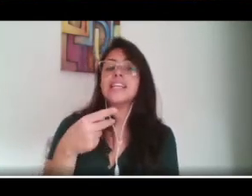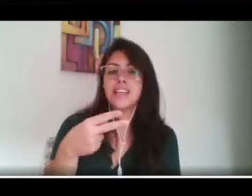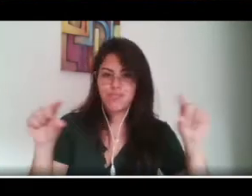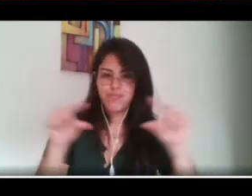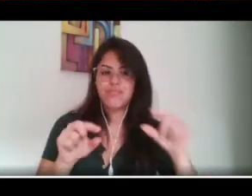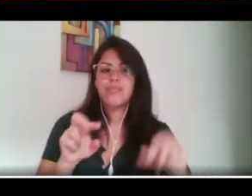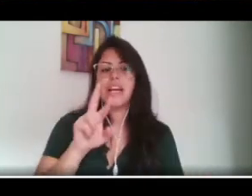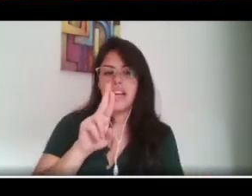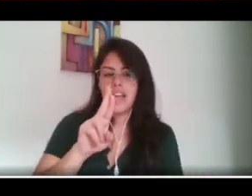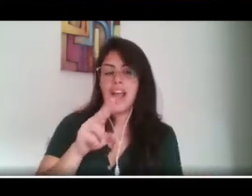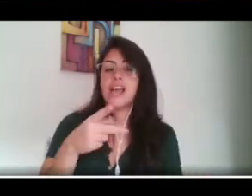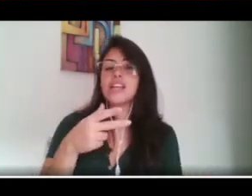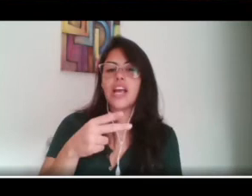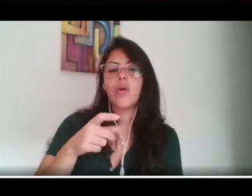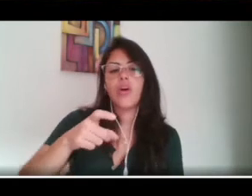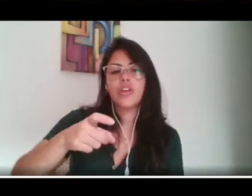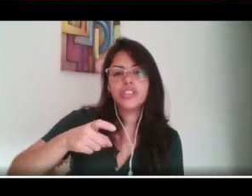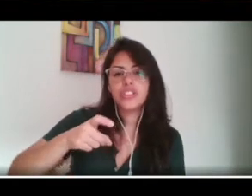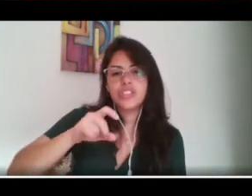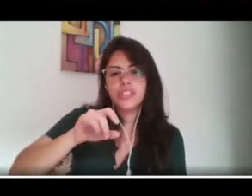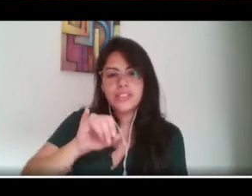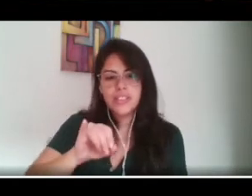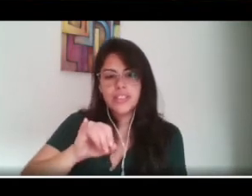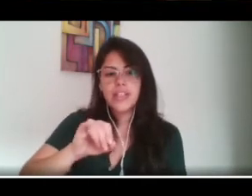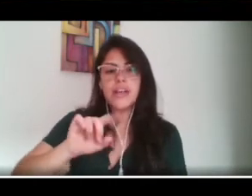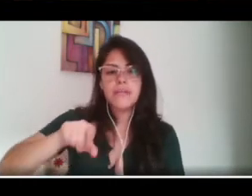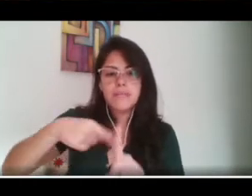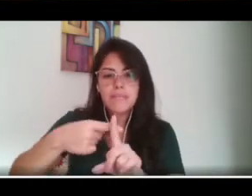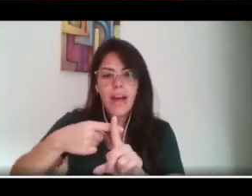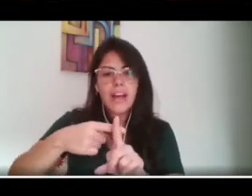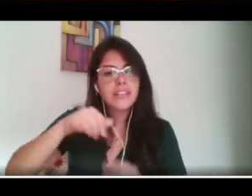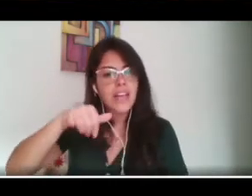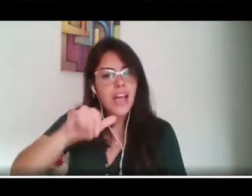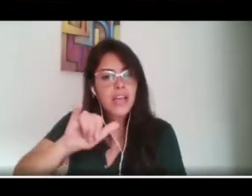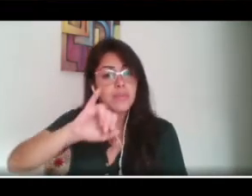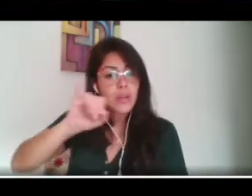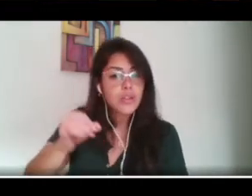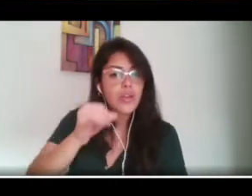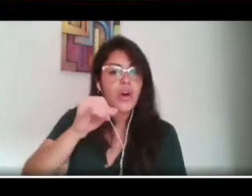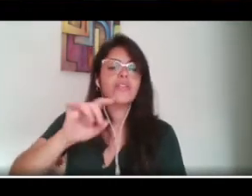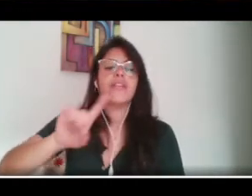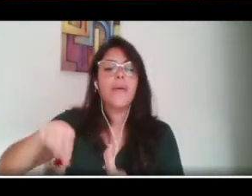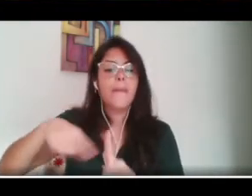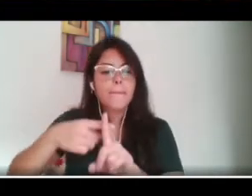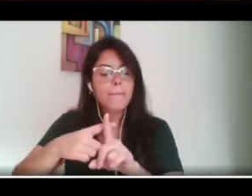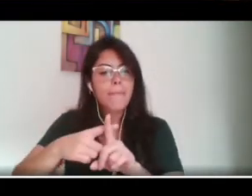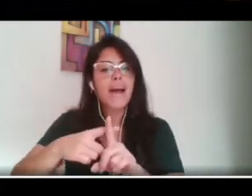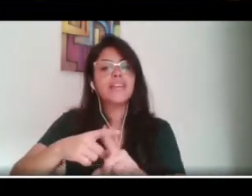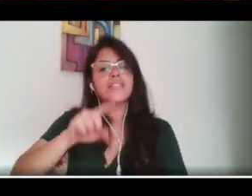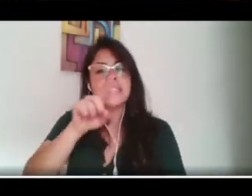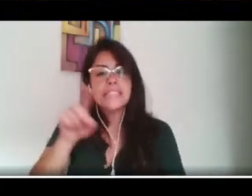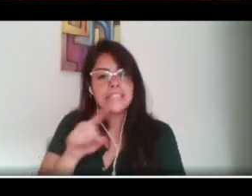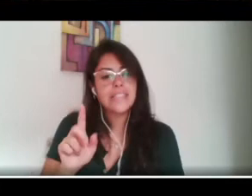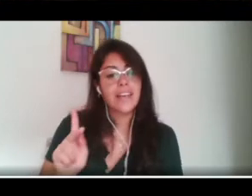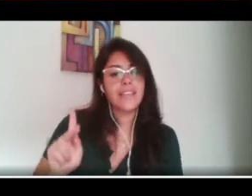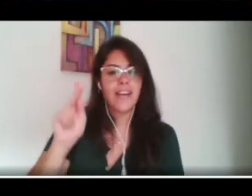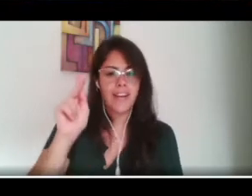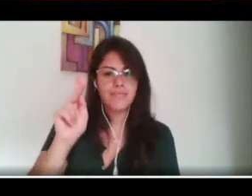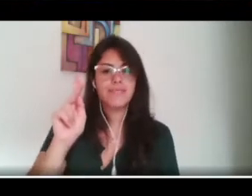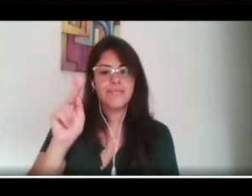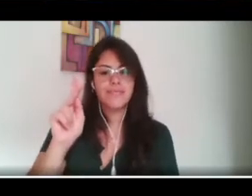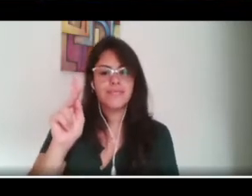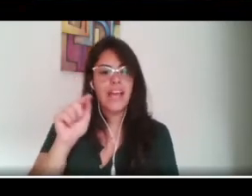mais um Z na direção K. E a boniteza, vamos dizer assim, tá na moda, né, a palavra boniteza em Juiz de